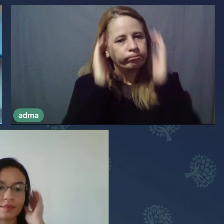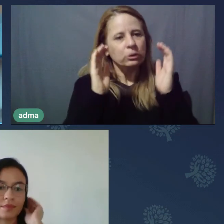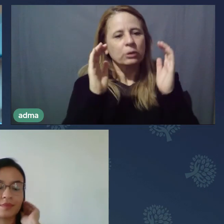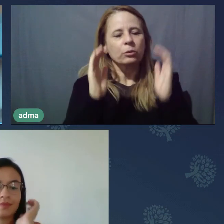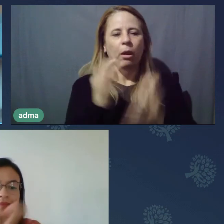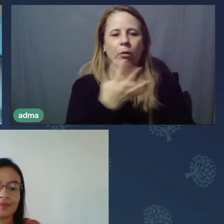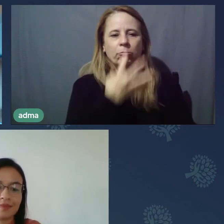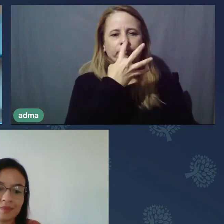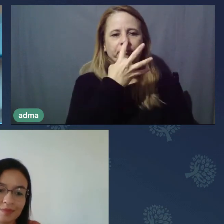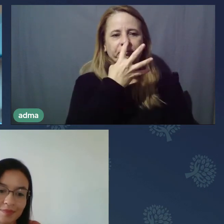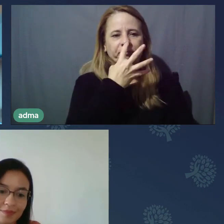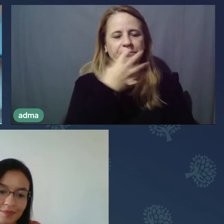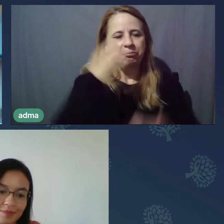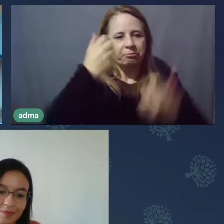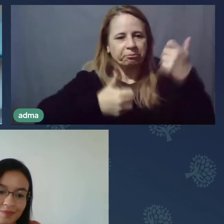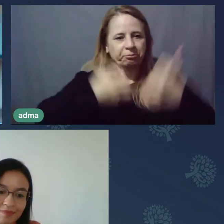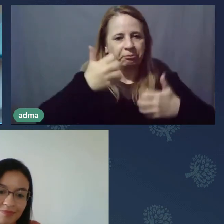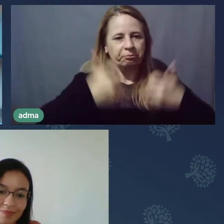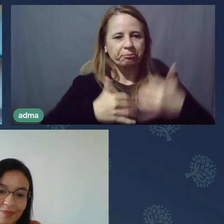admiração.